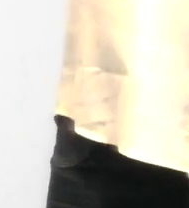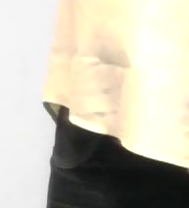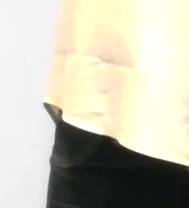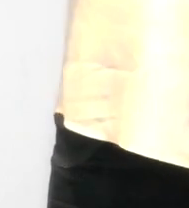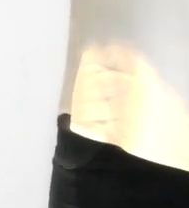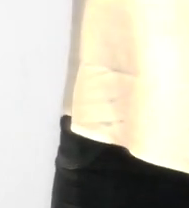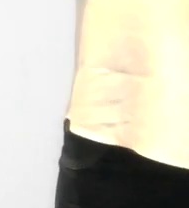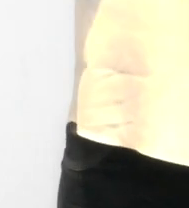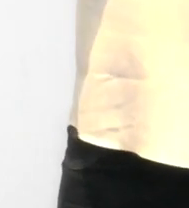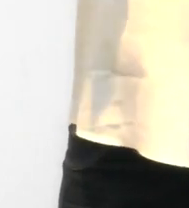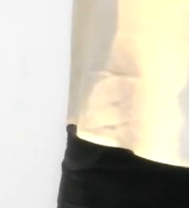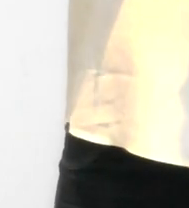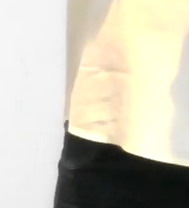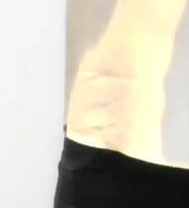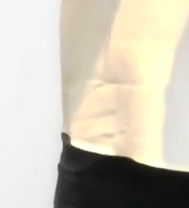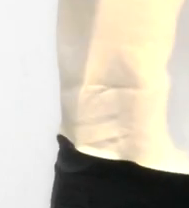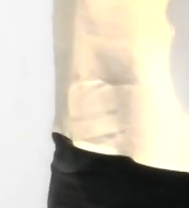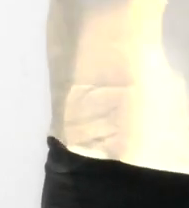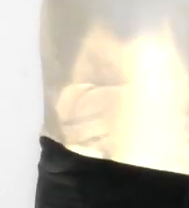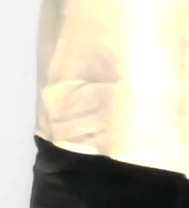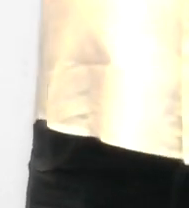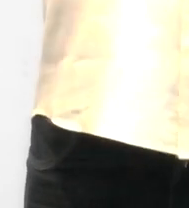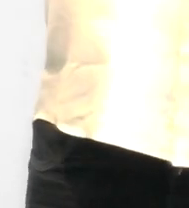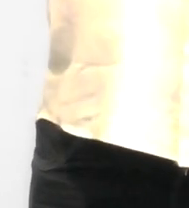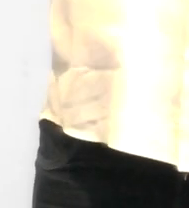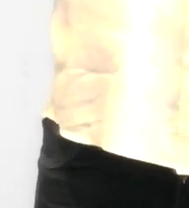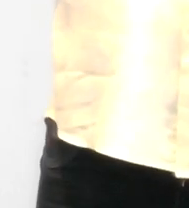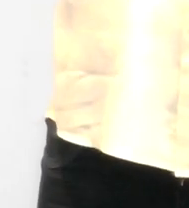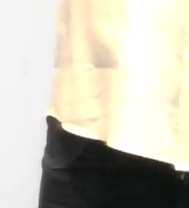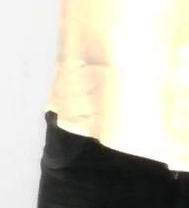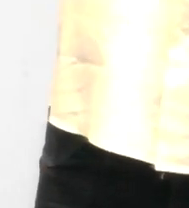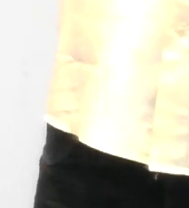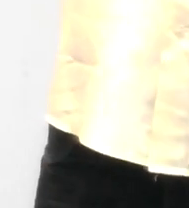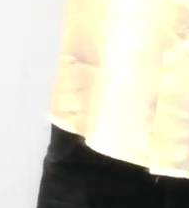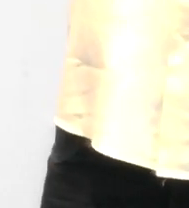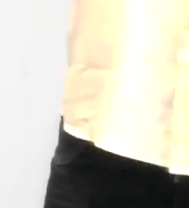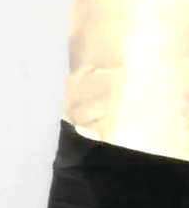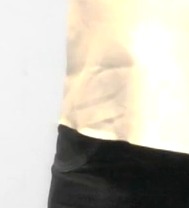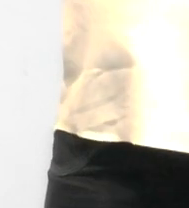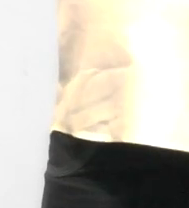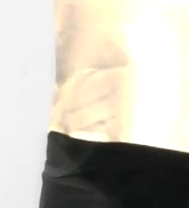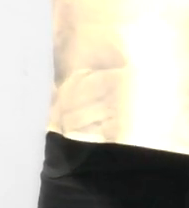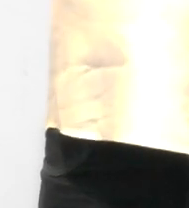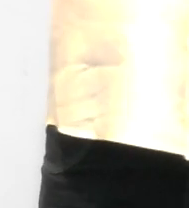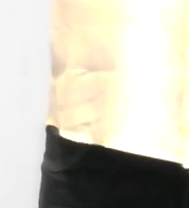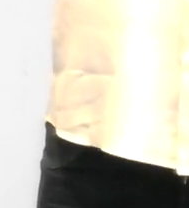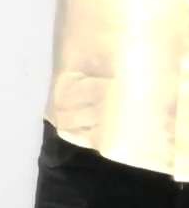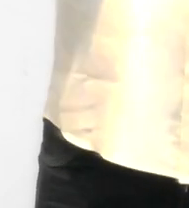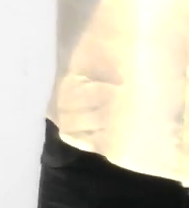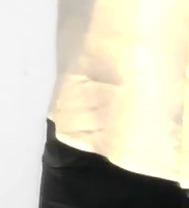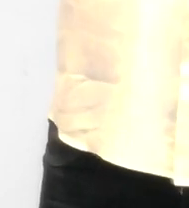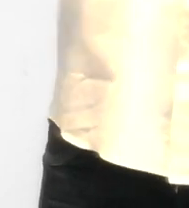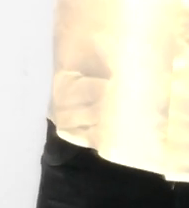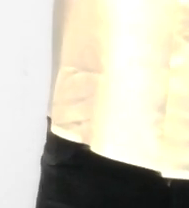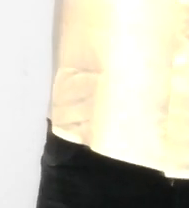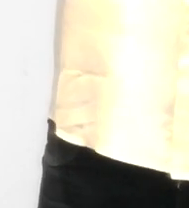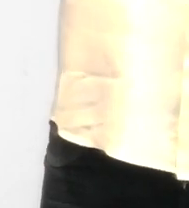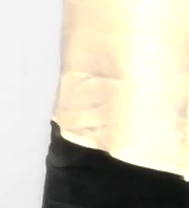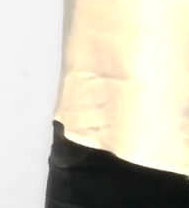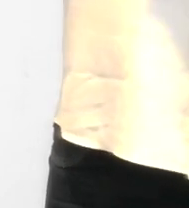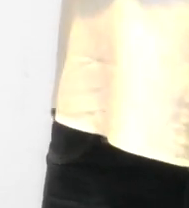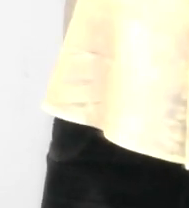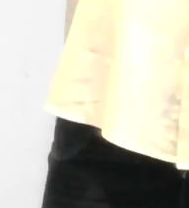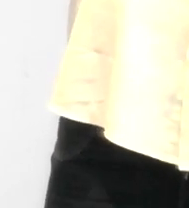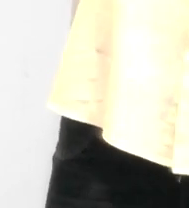manhã 1:20 da manhã quando eu fal assim meu filho ficou a noite toda sem dormir quem ouve falar pensa que é uma criança deitada na cama